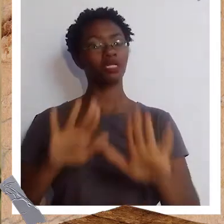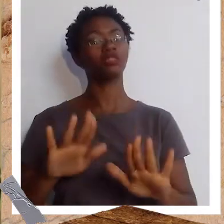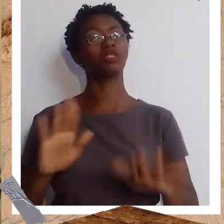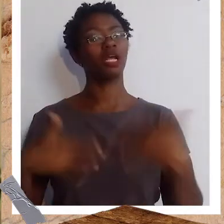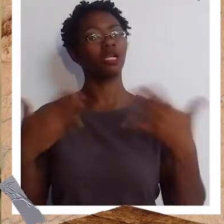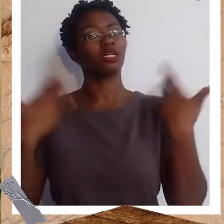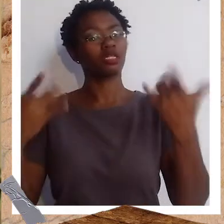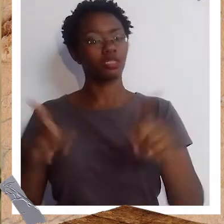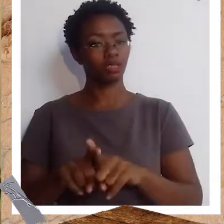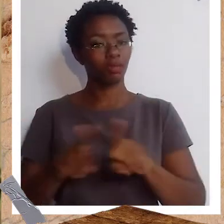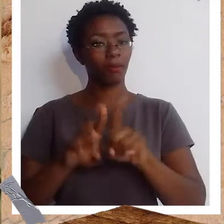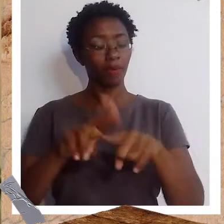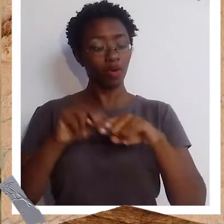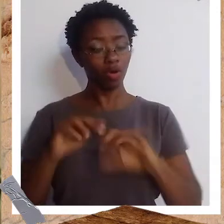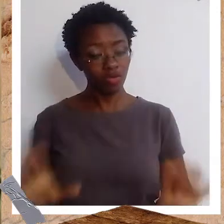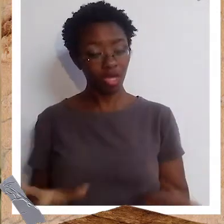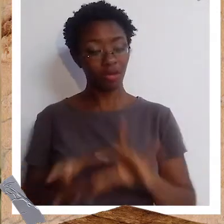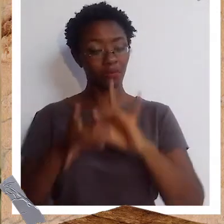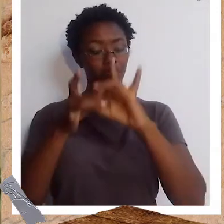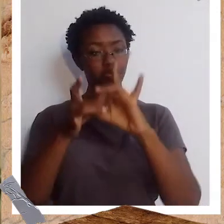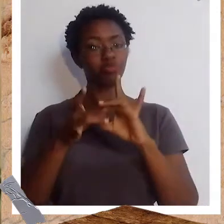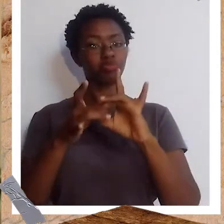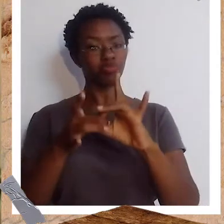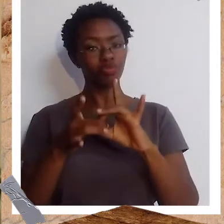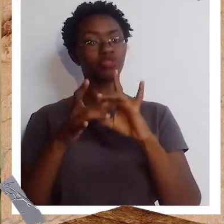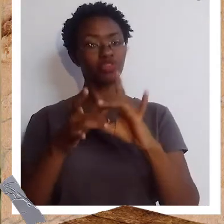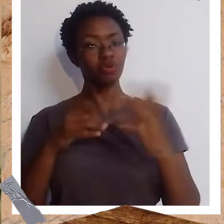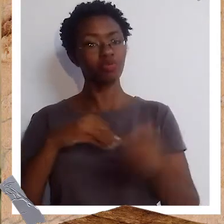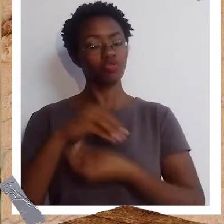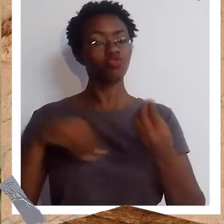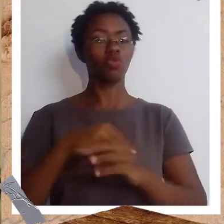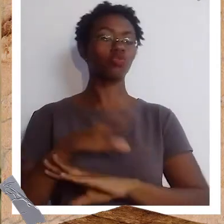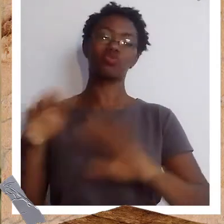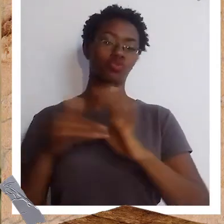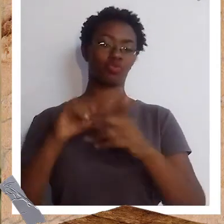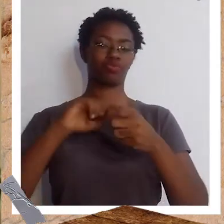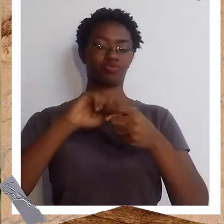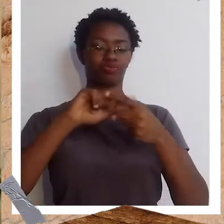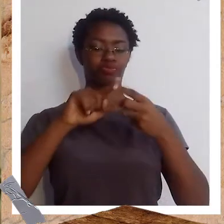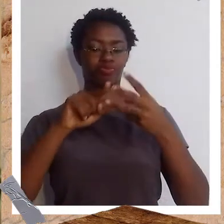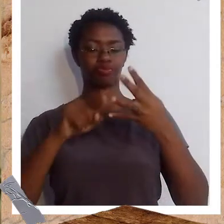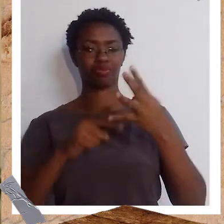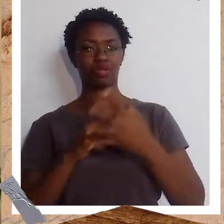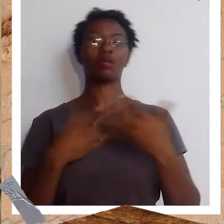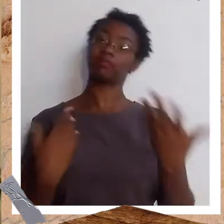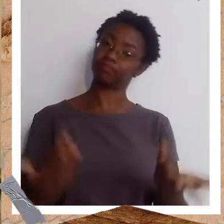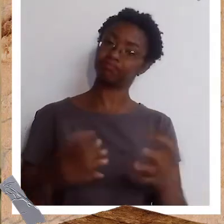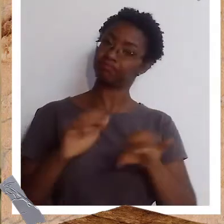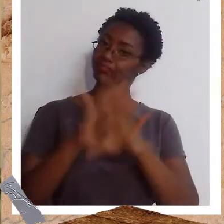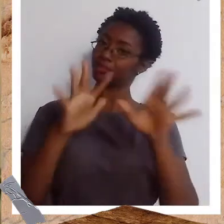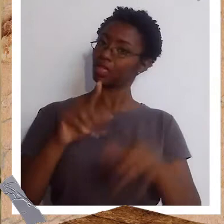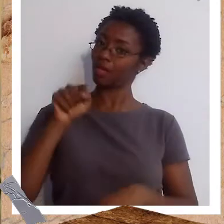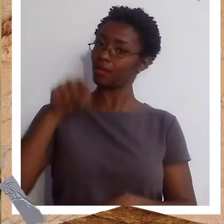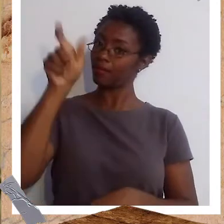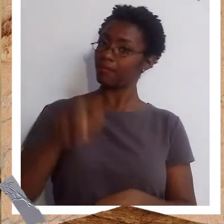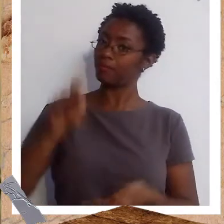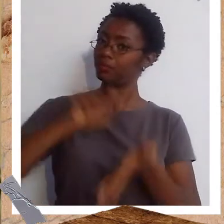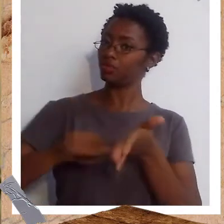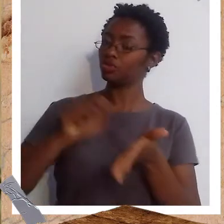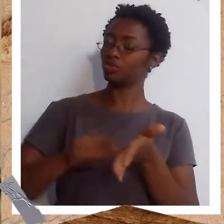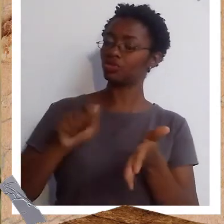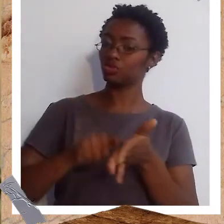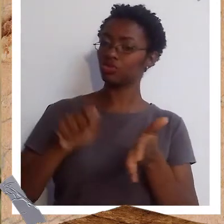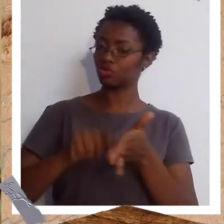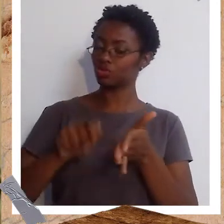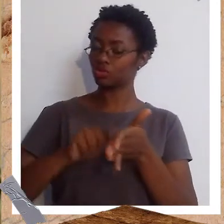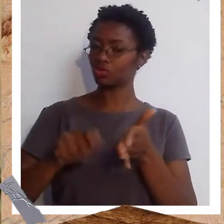ela reuniu uma série dessas características, né? É claro que a Carolina escritora, a